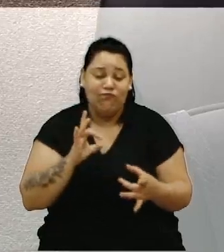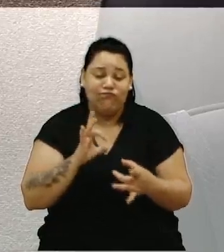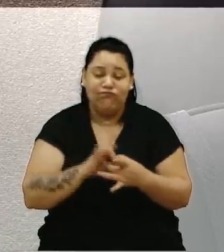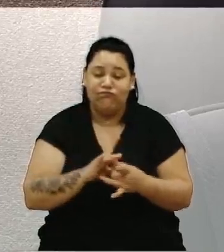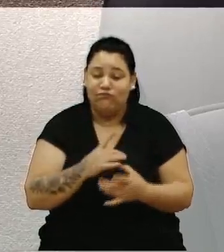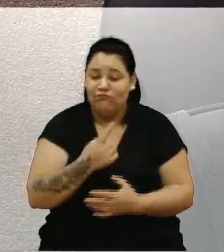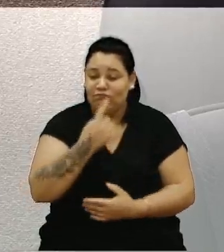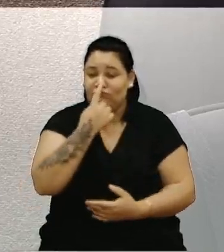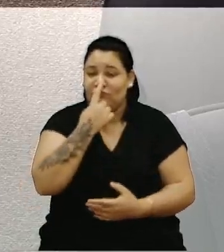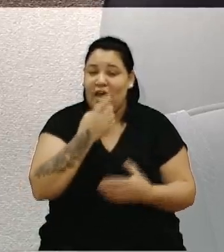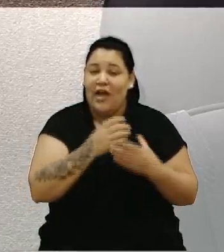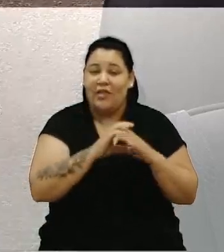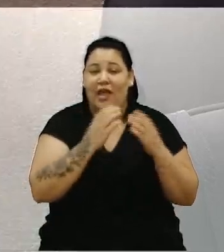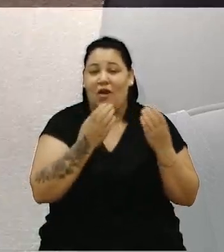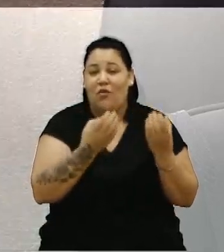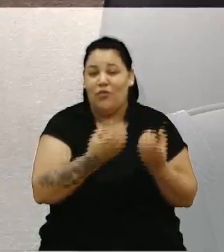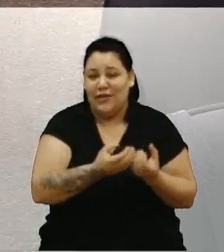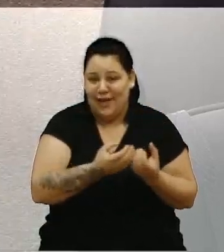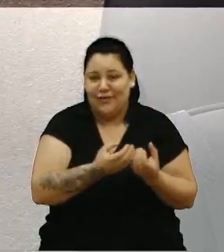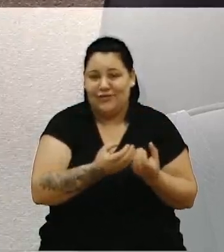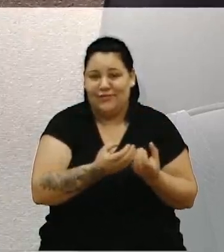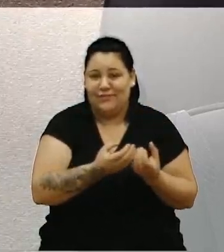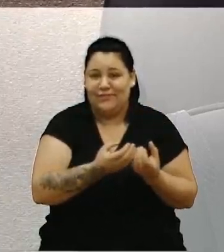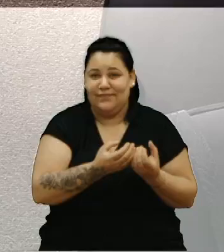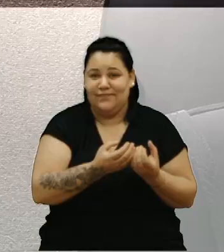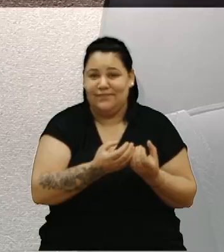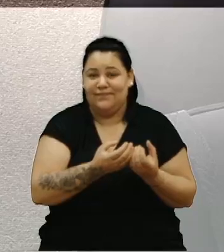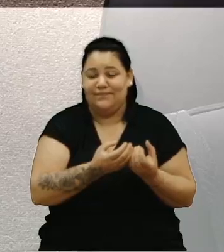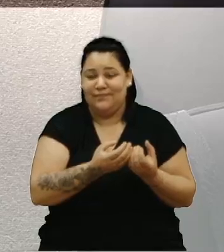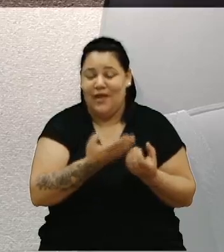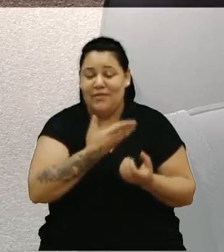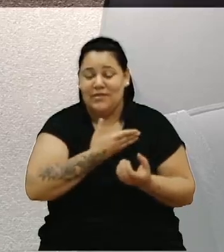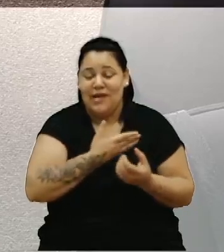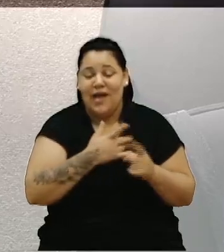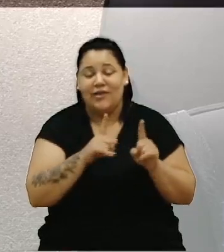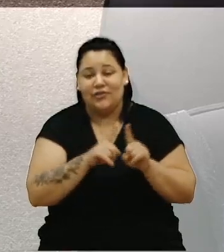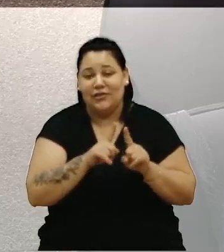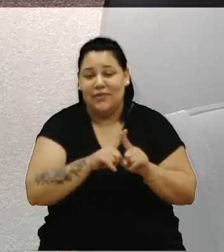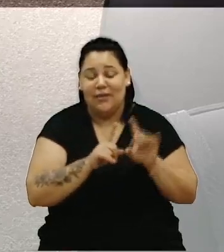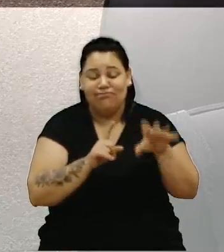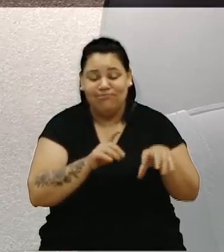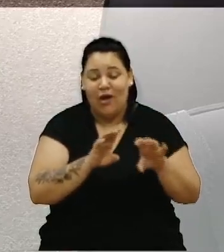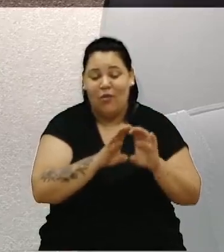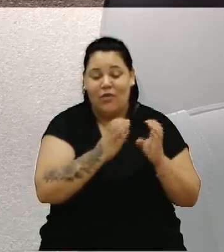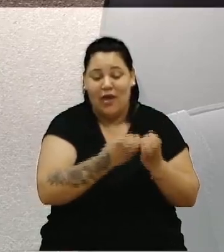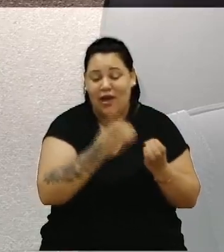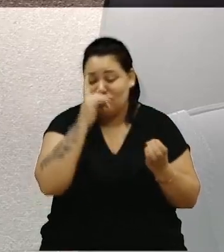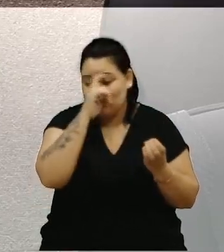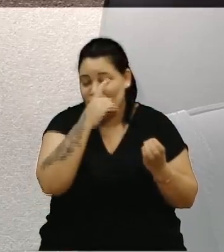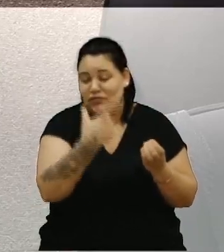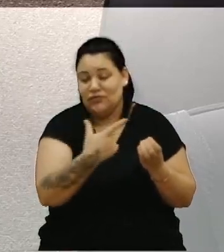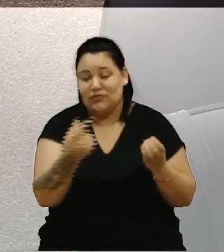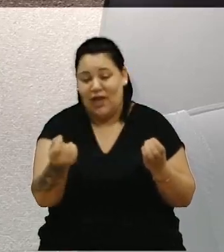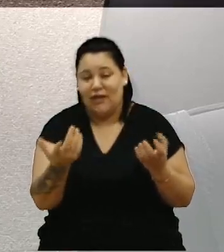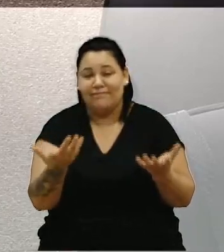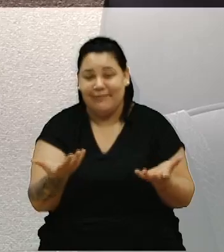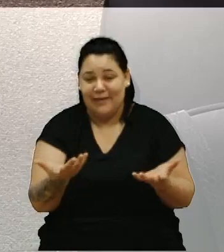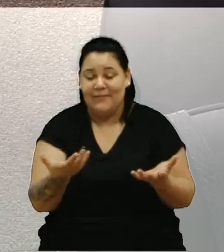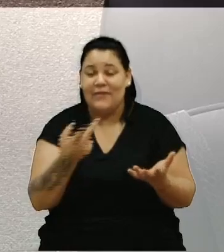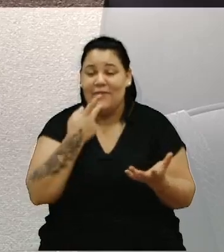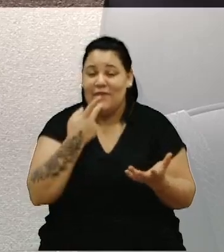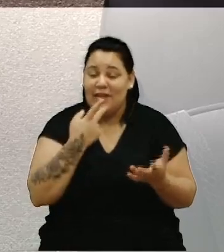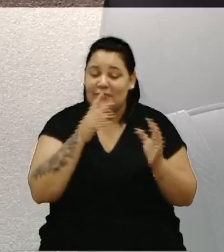muitos anos, né, fizeram seus vínculos, seus laços ali naquela comunidade, né? Então, dizer que são questões